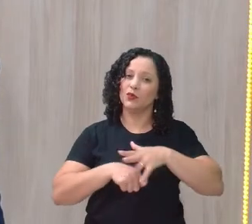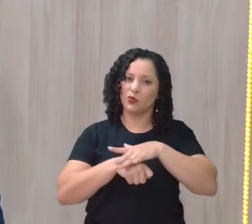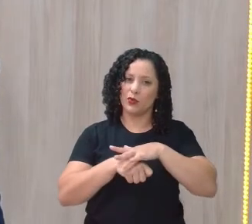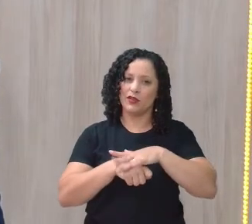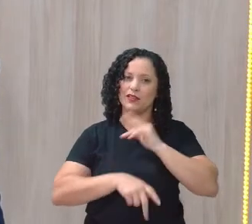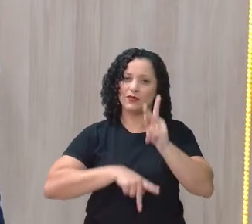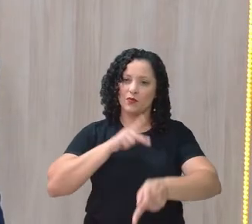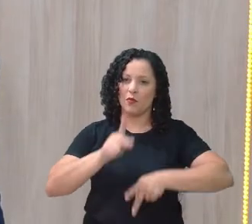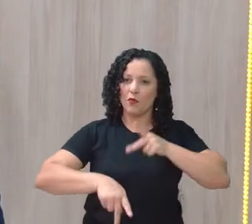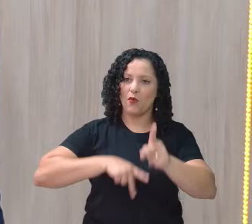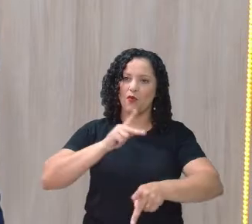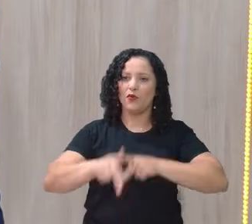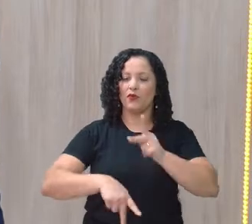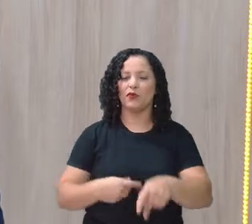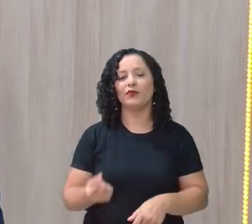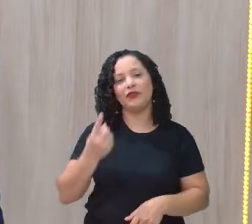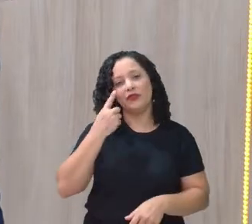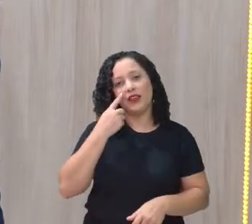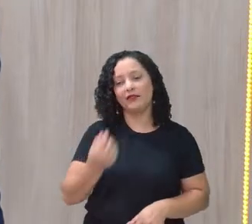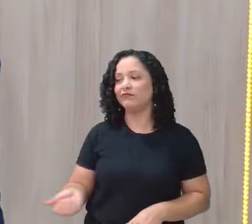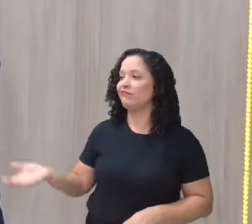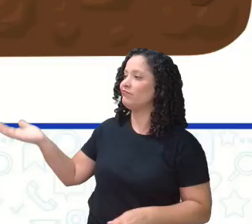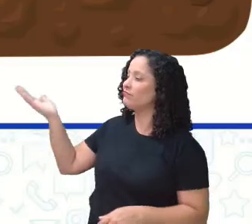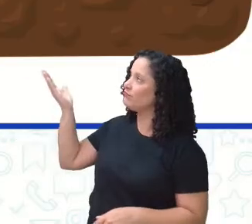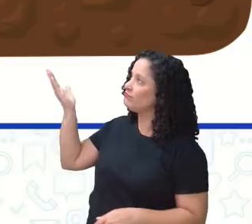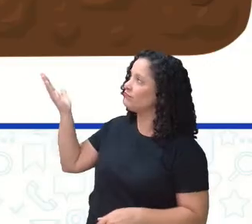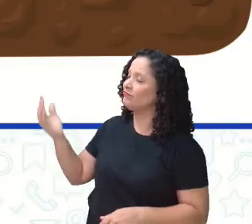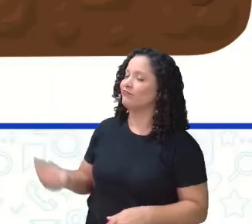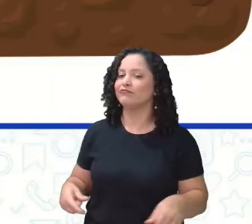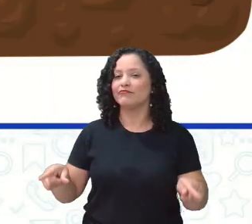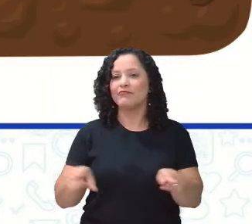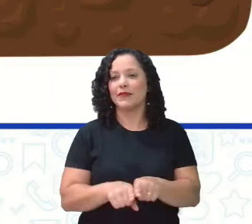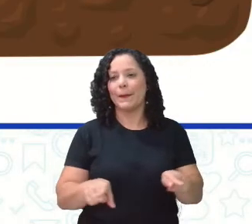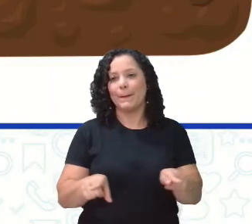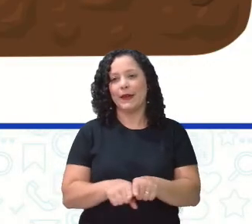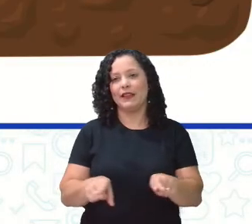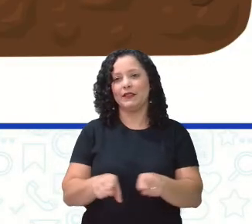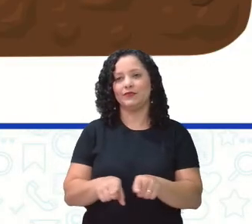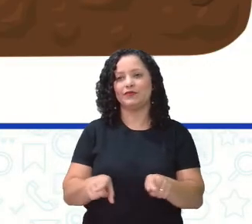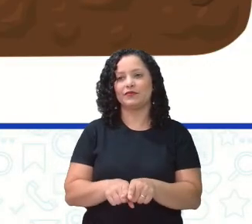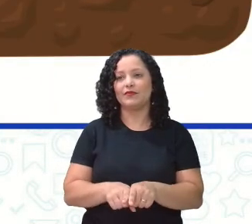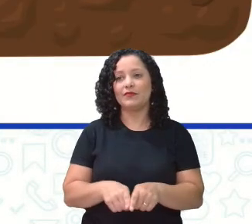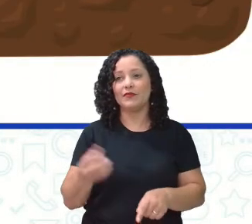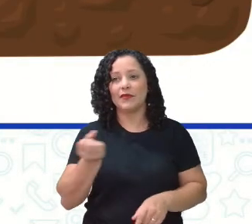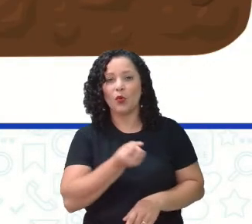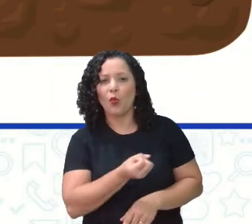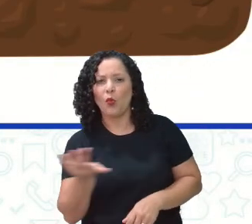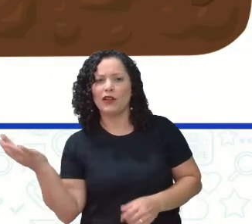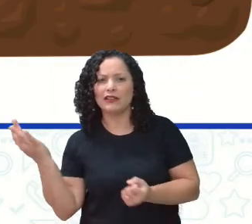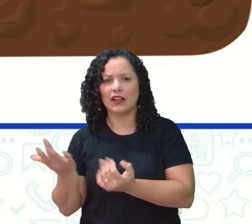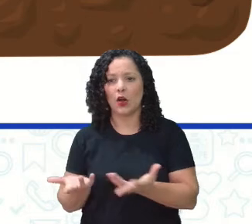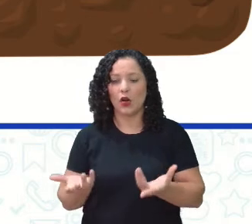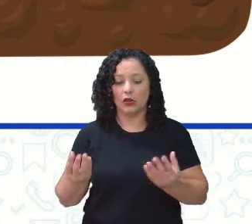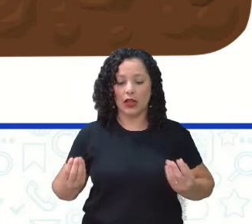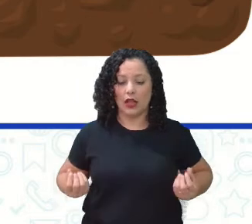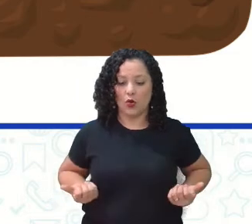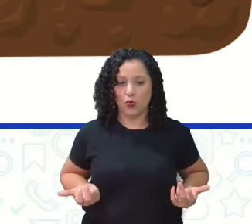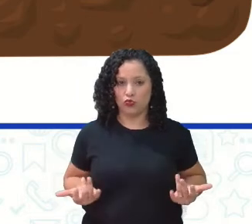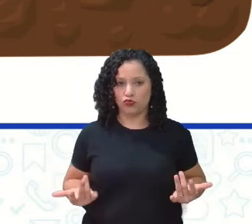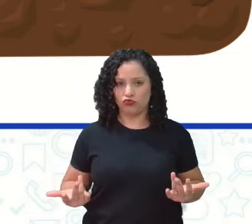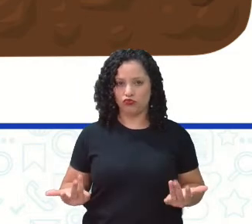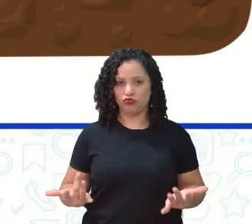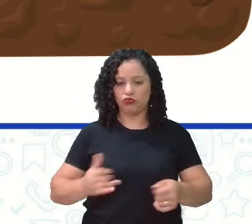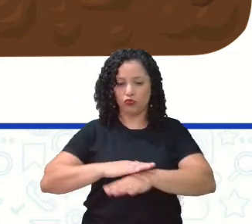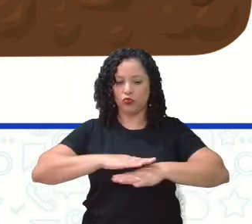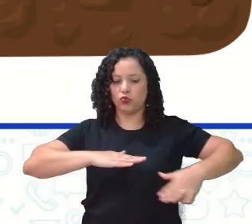população. Beleza? Olha aqui, ó, também diminuindo a sua fertilidade do solo. A professora Vanessa de História já